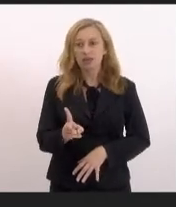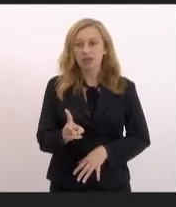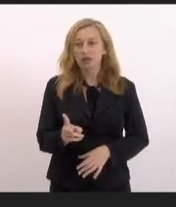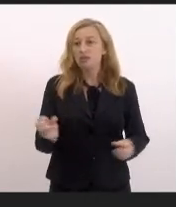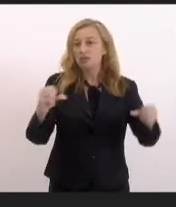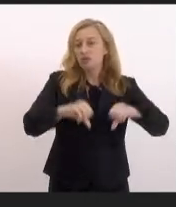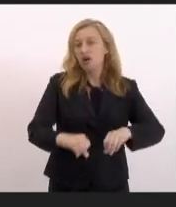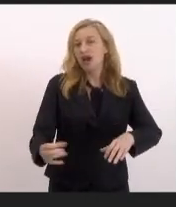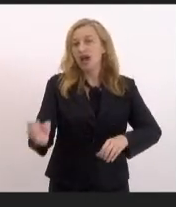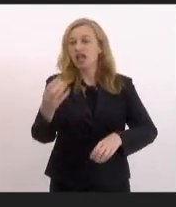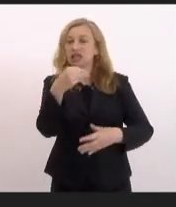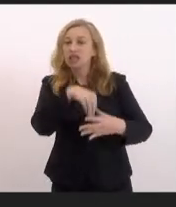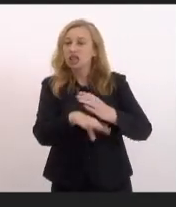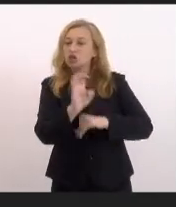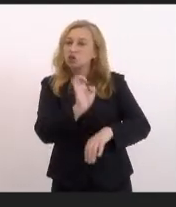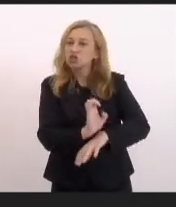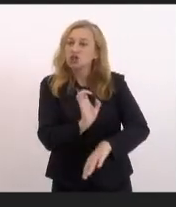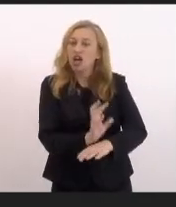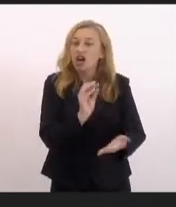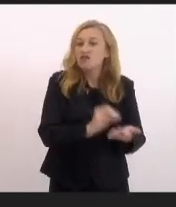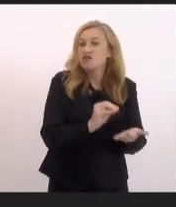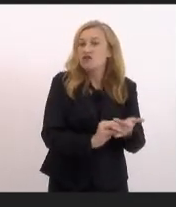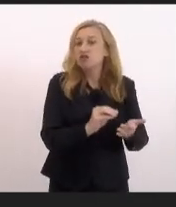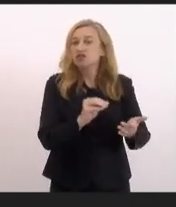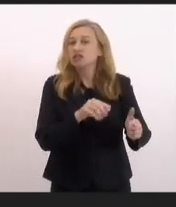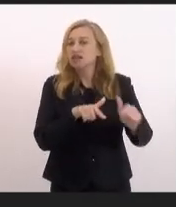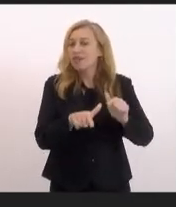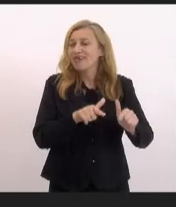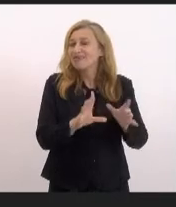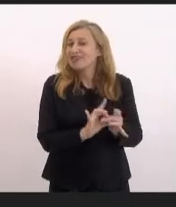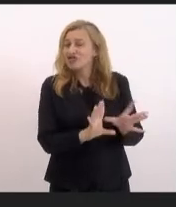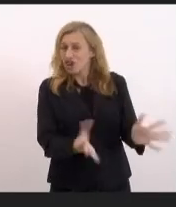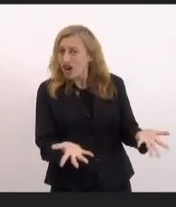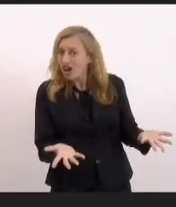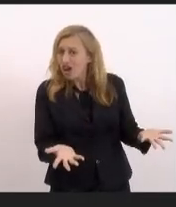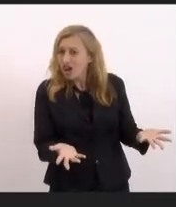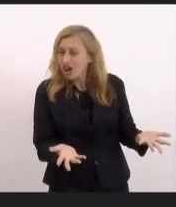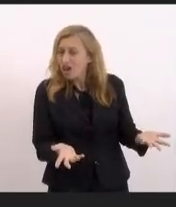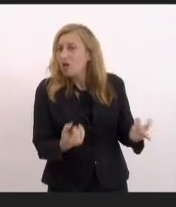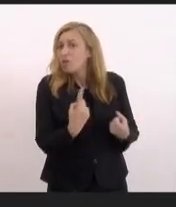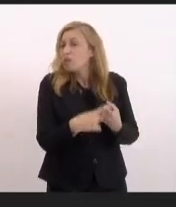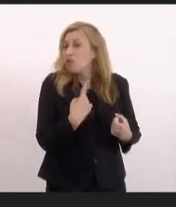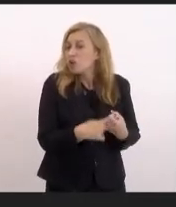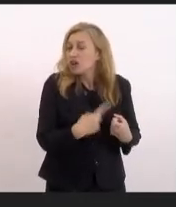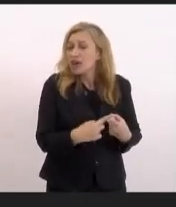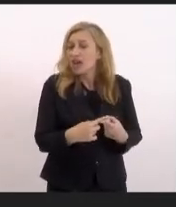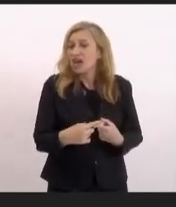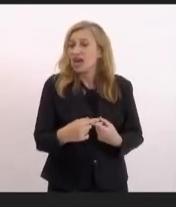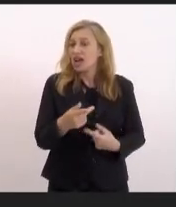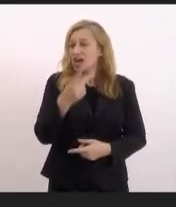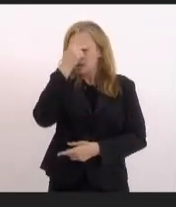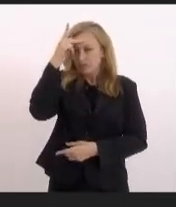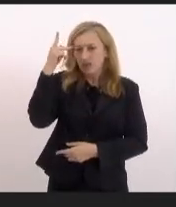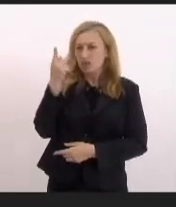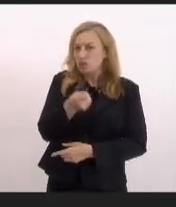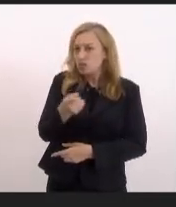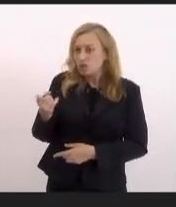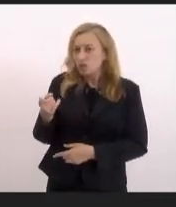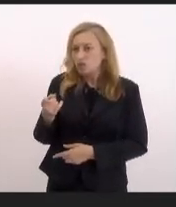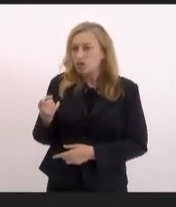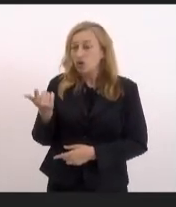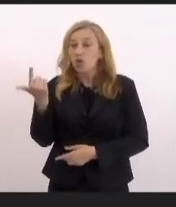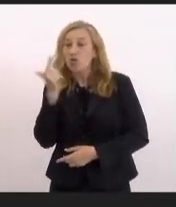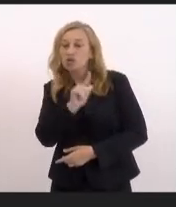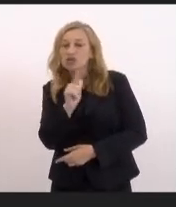nosso Estado, buscando desemprego dentro do nosso Estado, porque é dessa forma que essas pessoas costumam